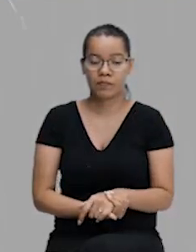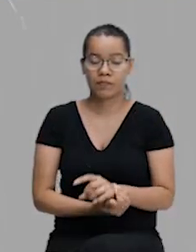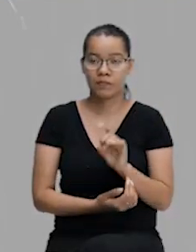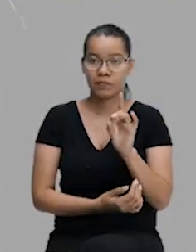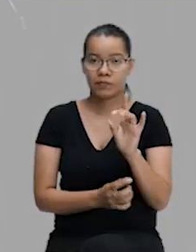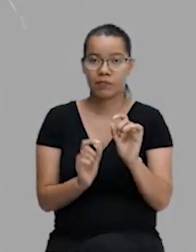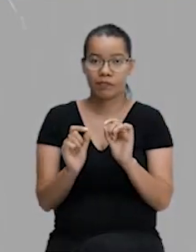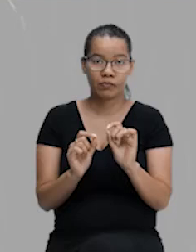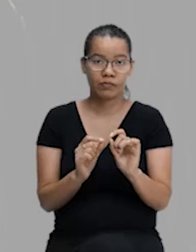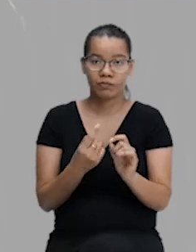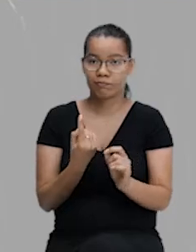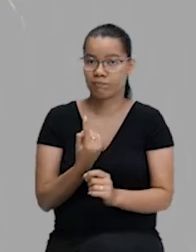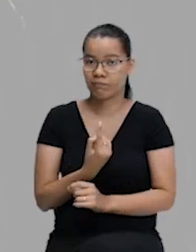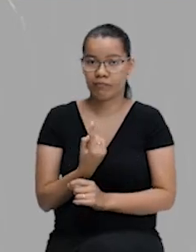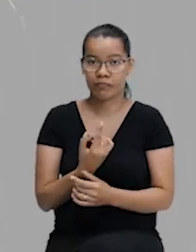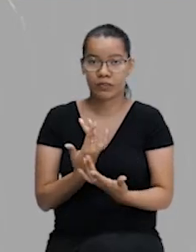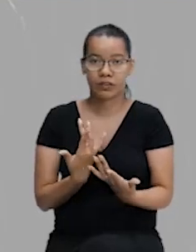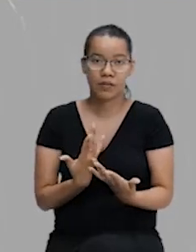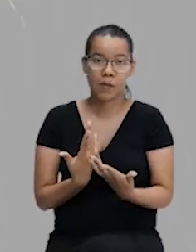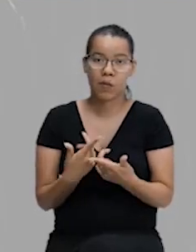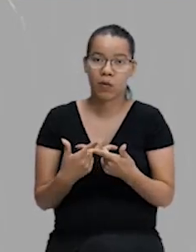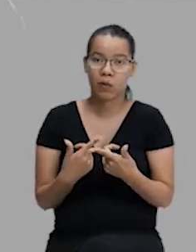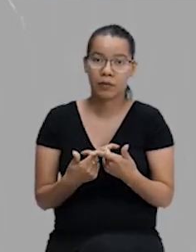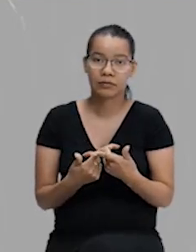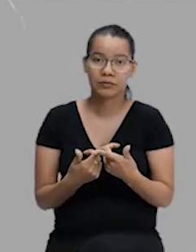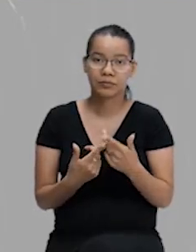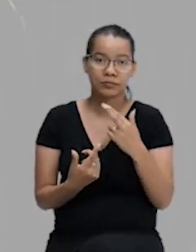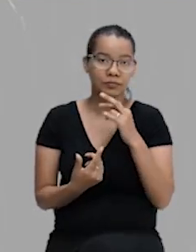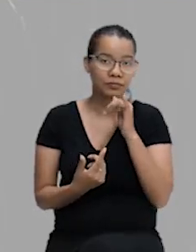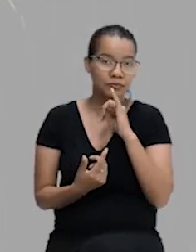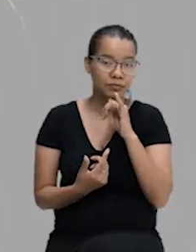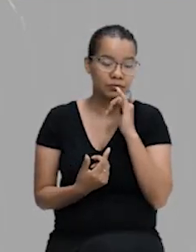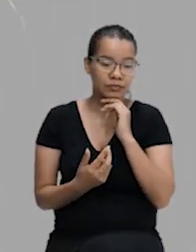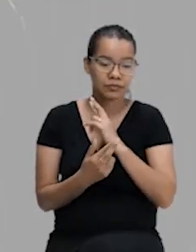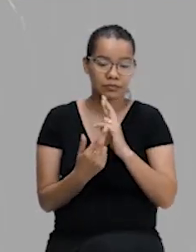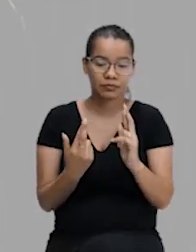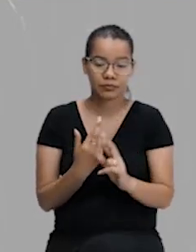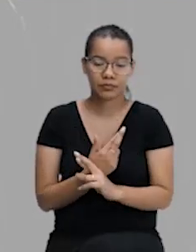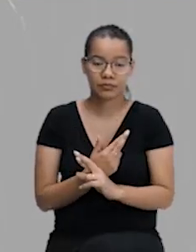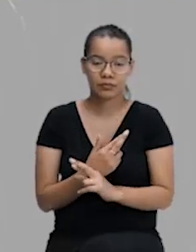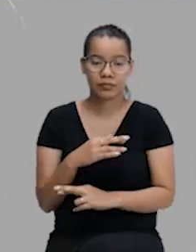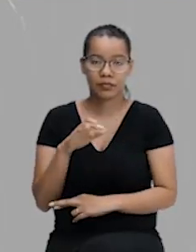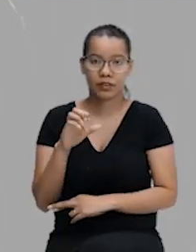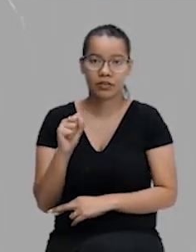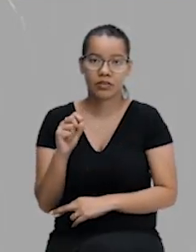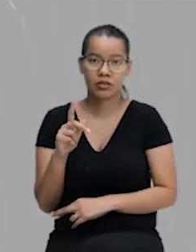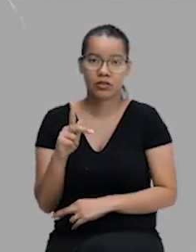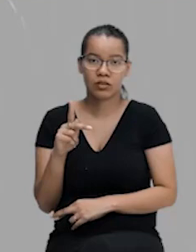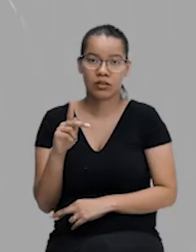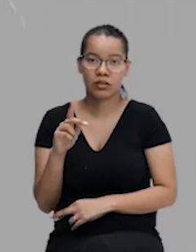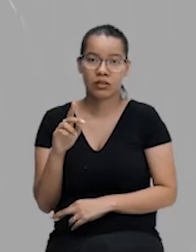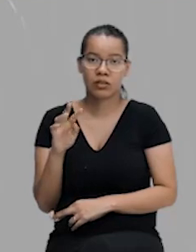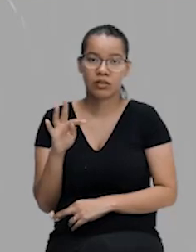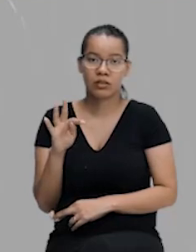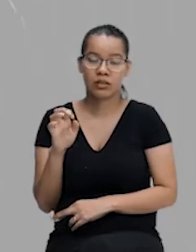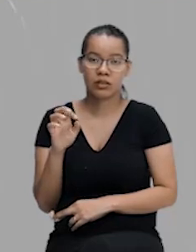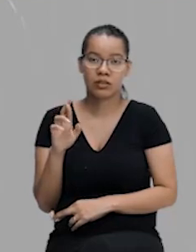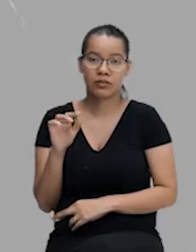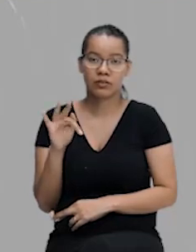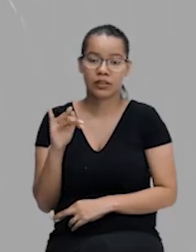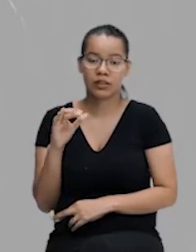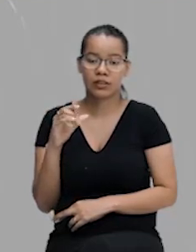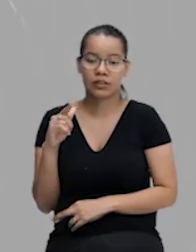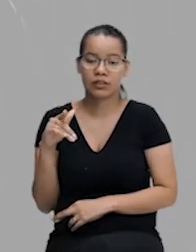né, por algum motivo, por exemplo, uma reação de esterificação, reação do ácido com